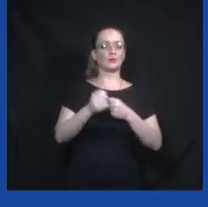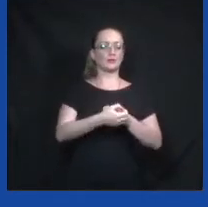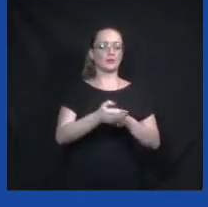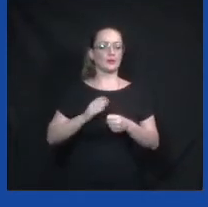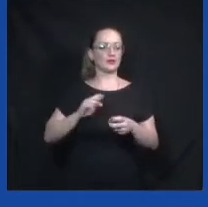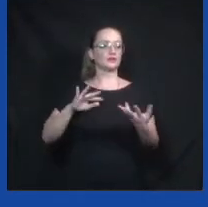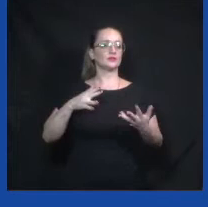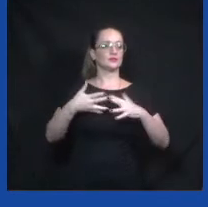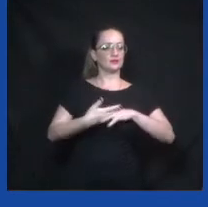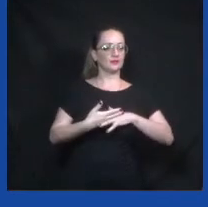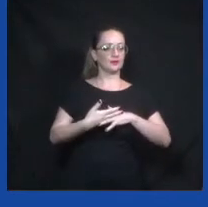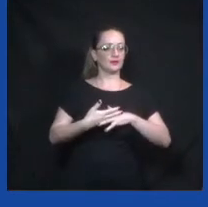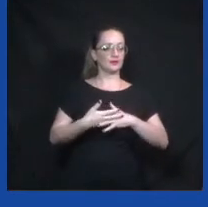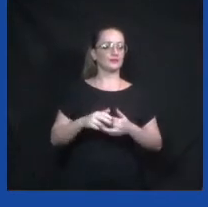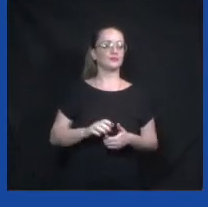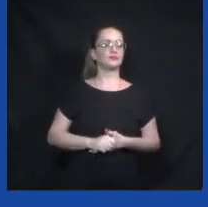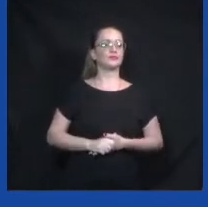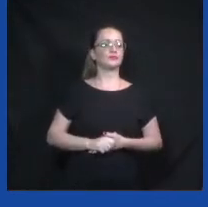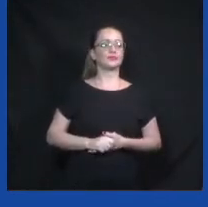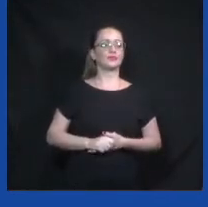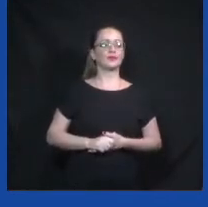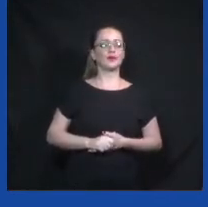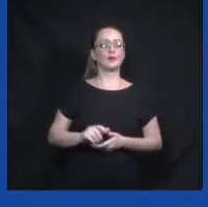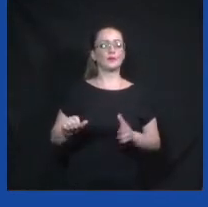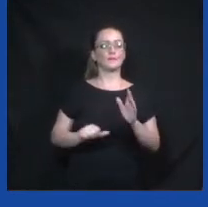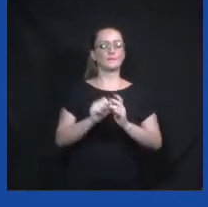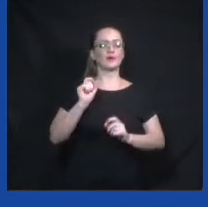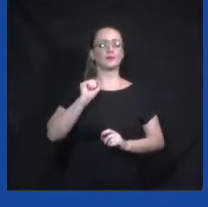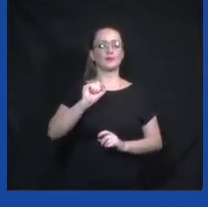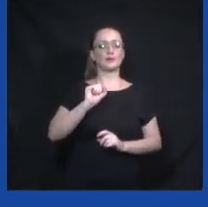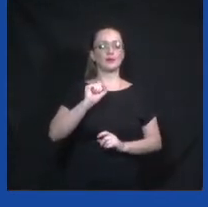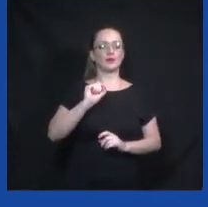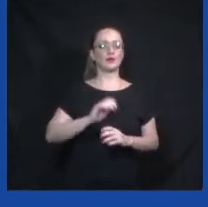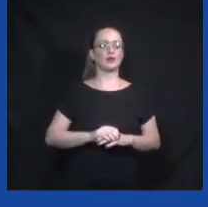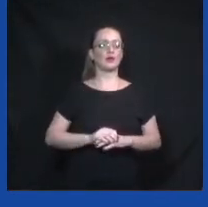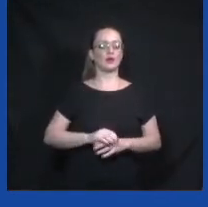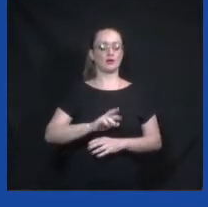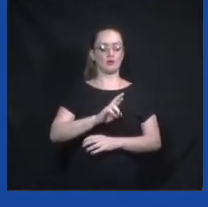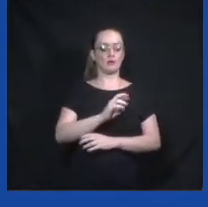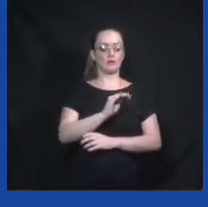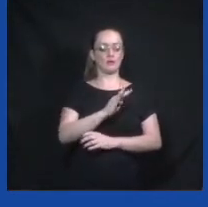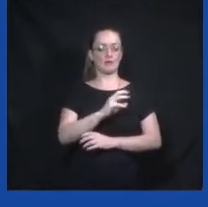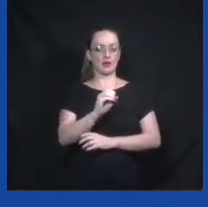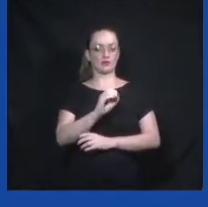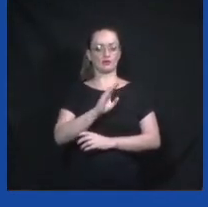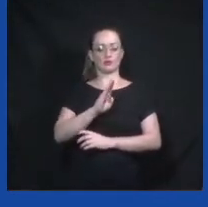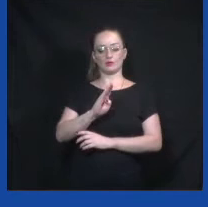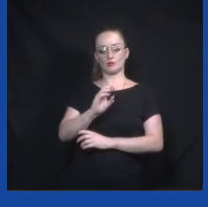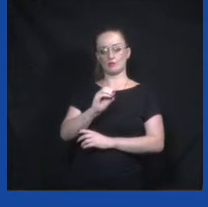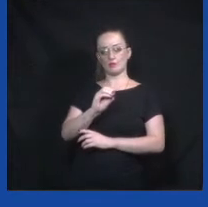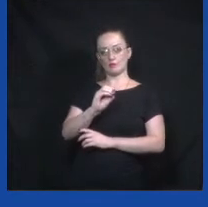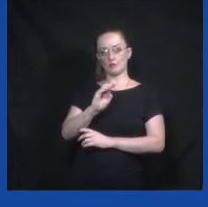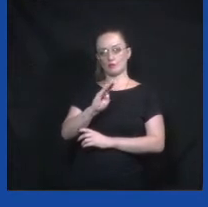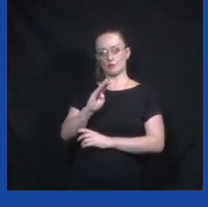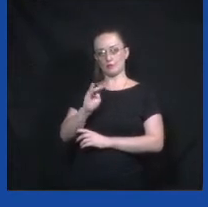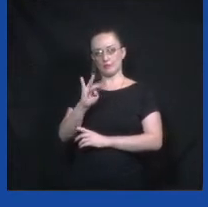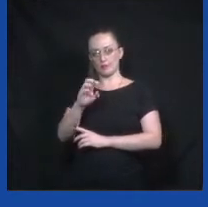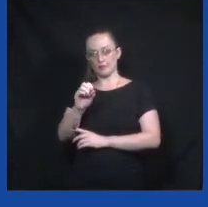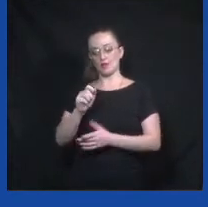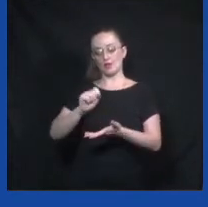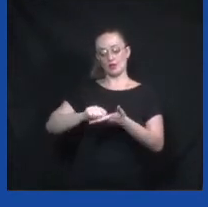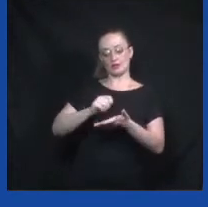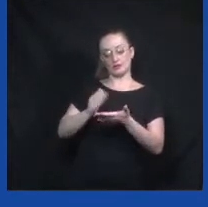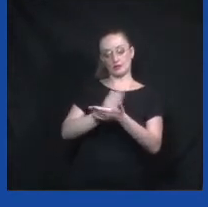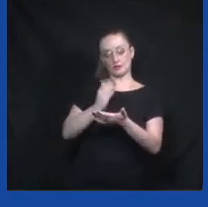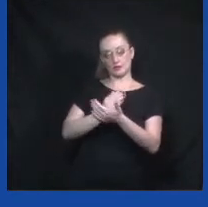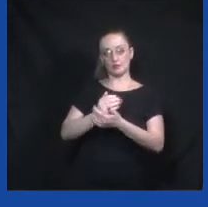cidadania. O primeiro deles é o Norberto Bobbio, que, num livro chamado O Futuro da Democracia,